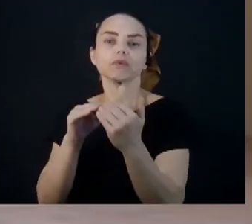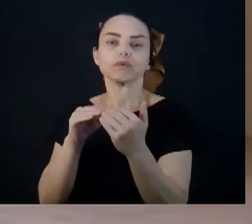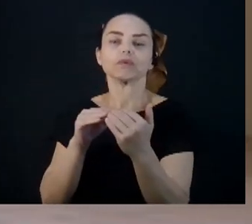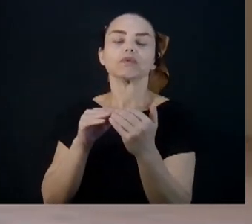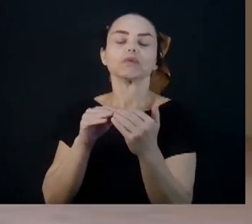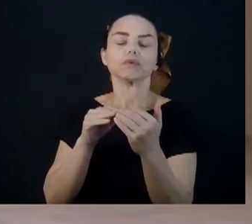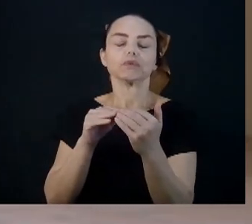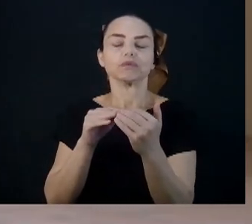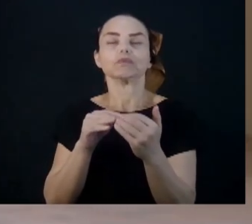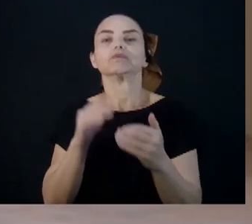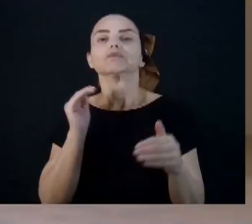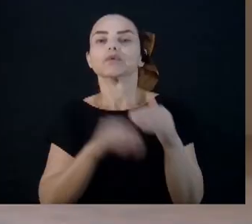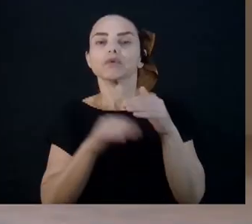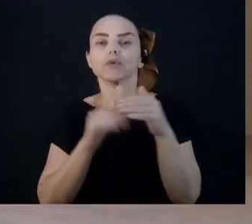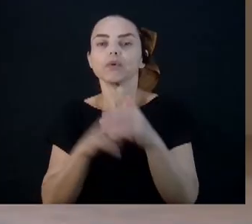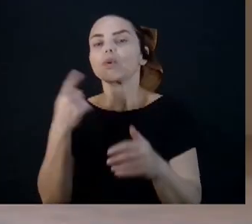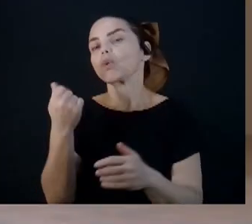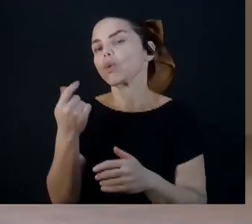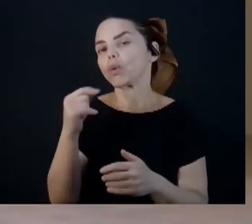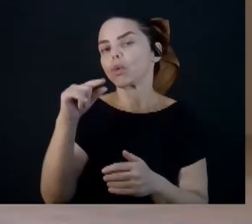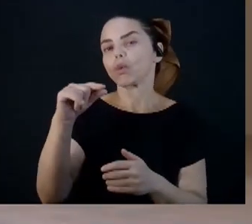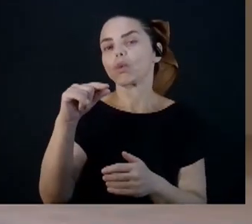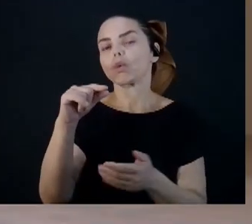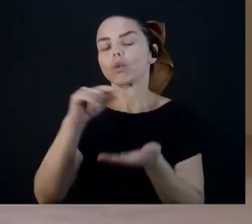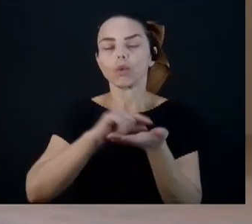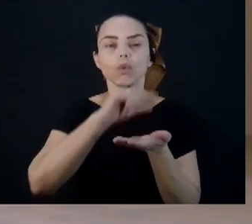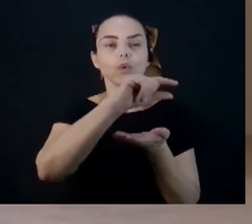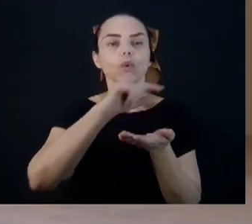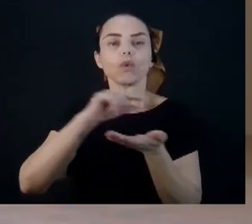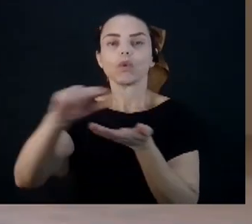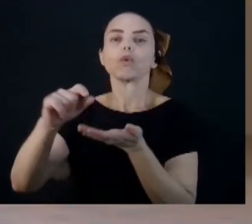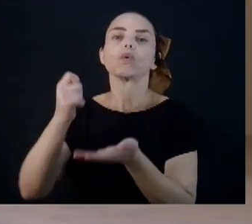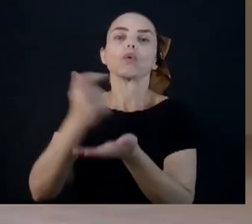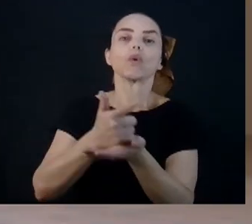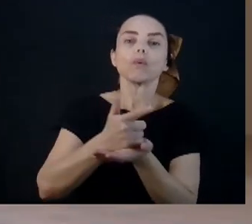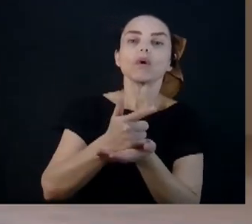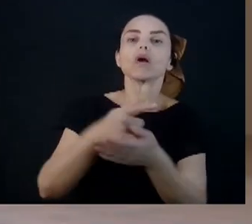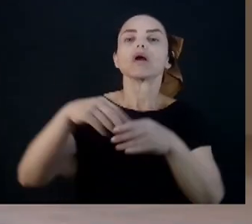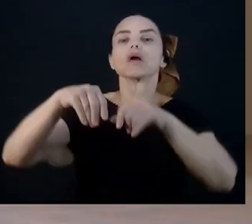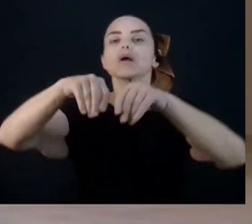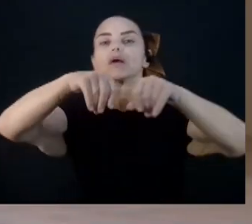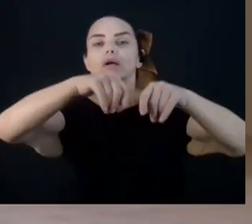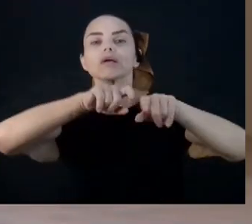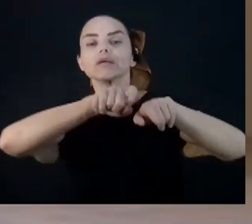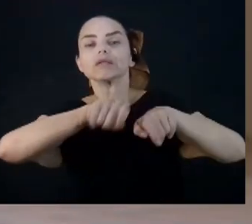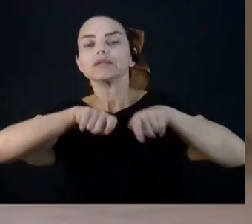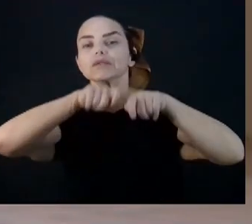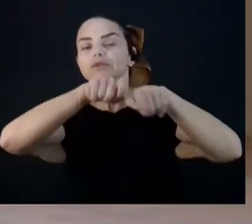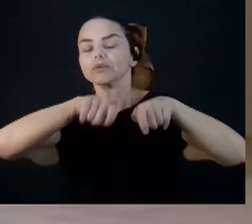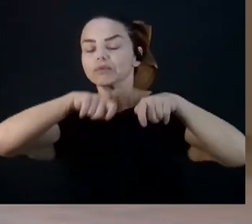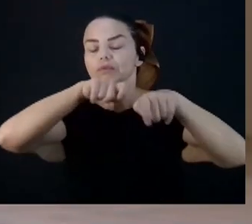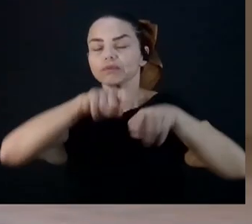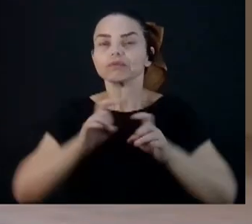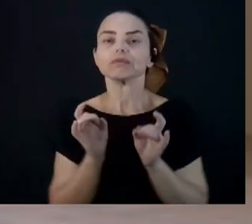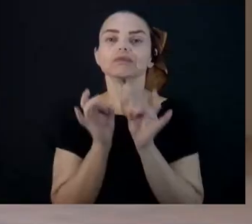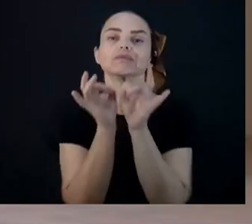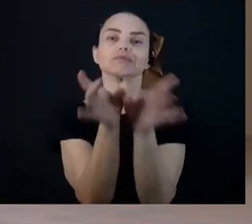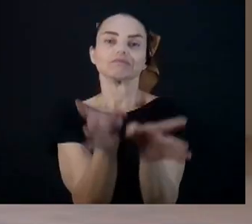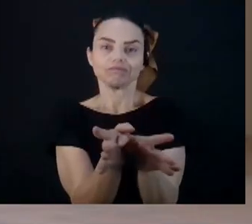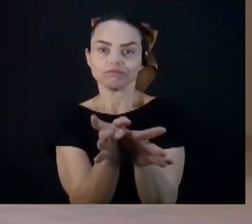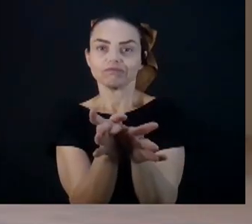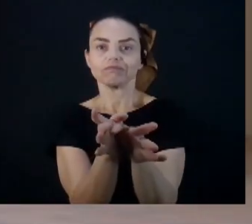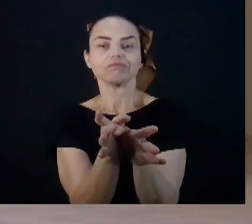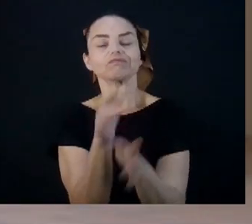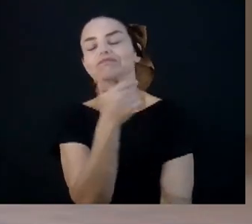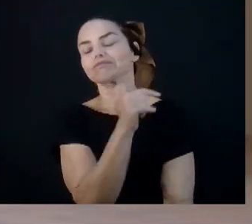de dinheiro, eles compram essas terras, porque era uma fazenda abandonada naquela época, não tinha